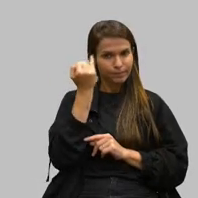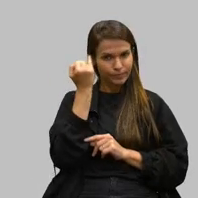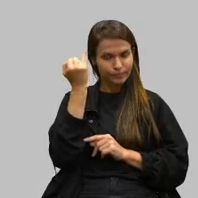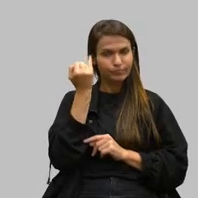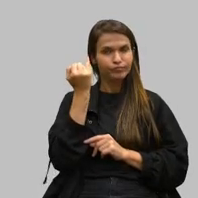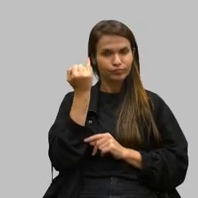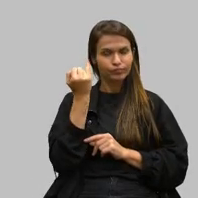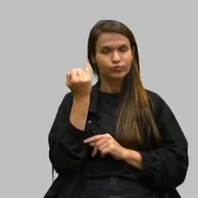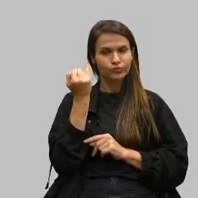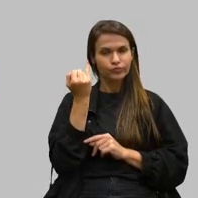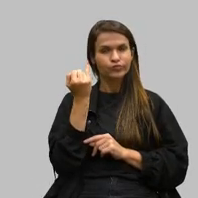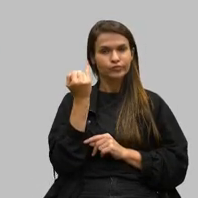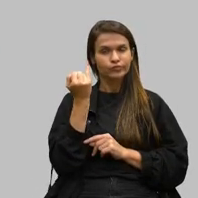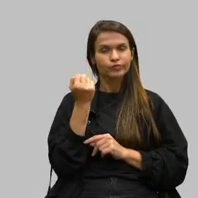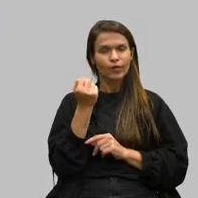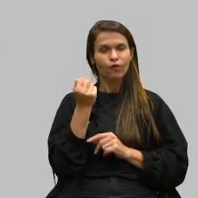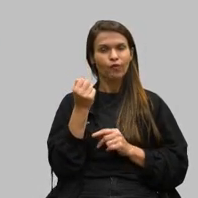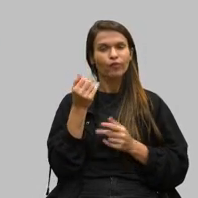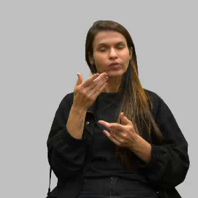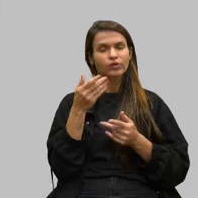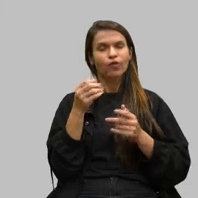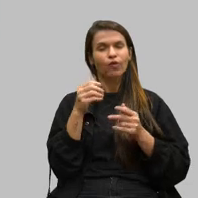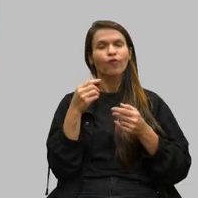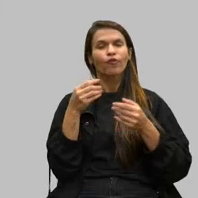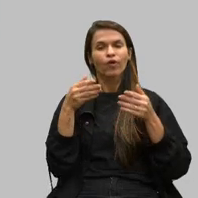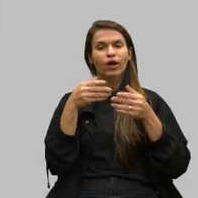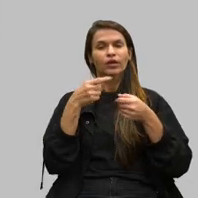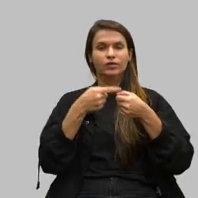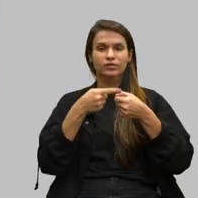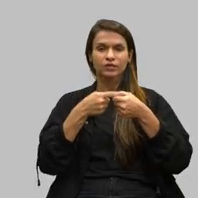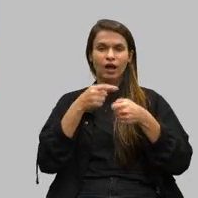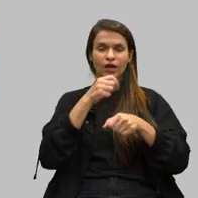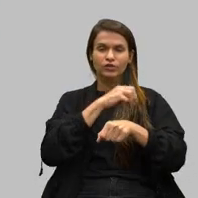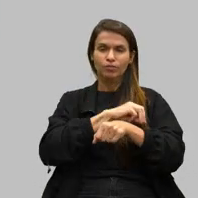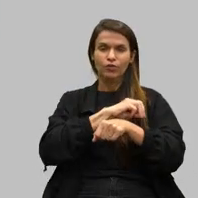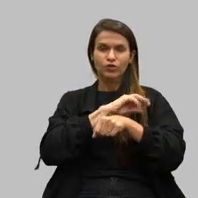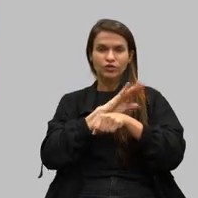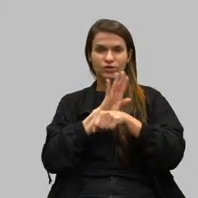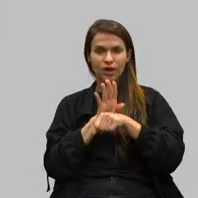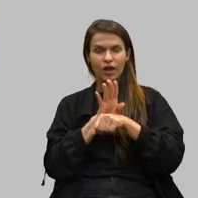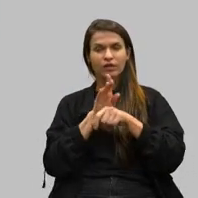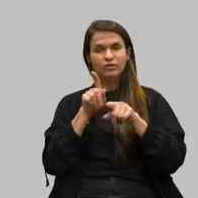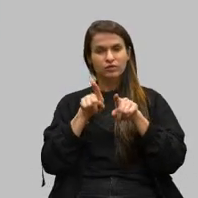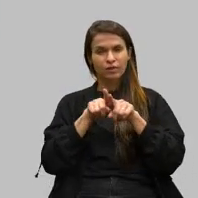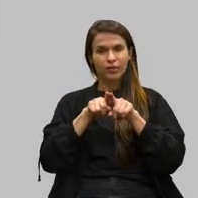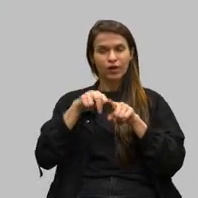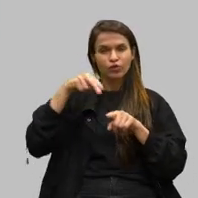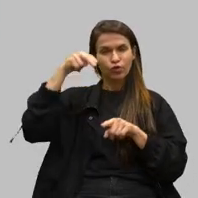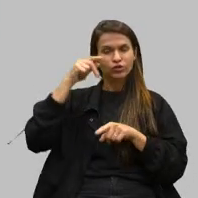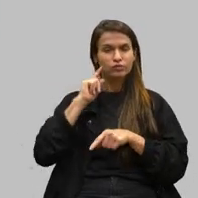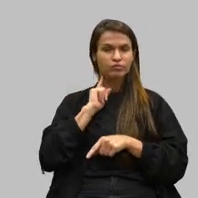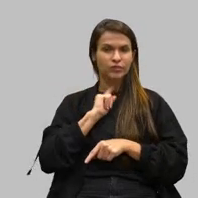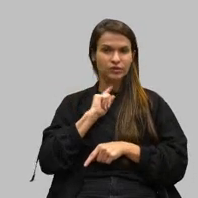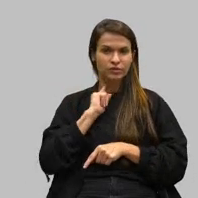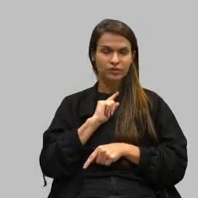para Montes Claros e o Norte Minas, então, acho que se pudesse,